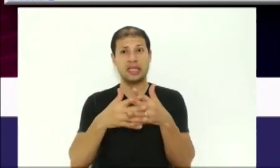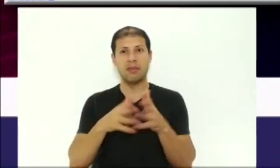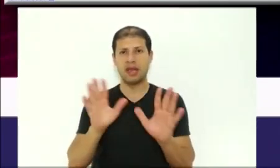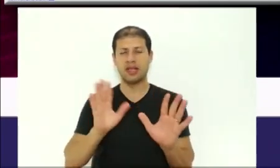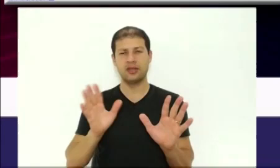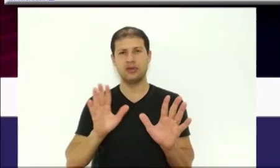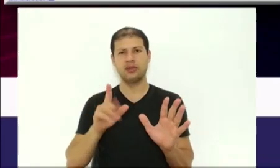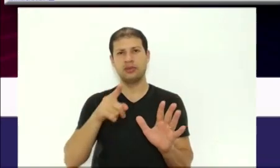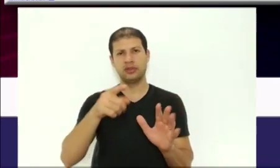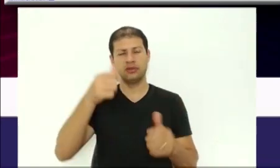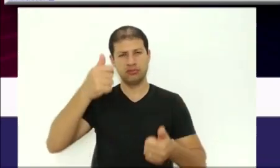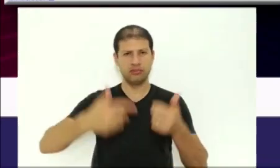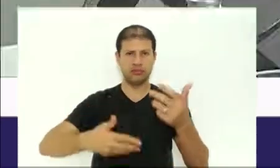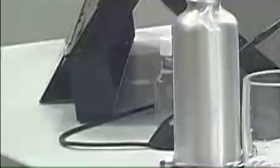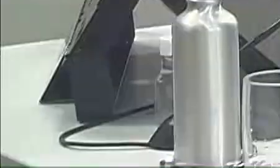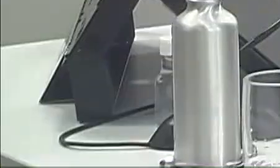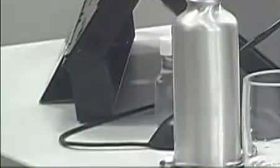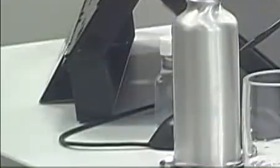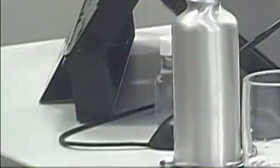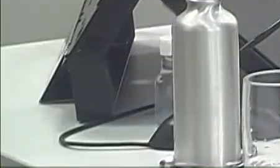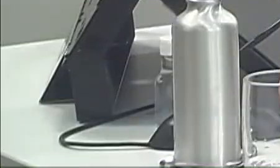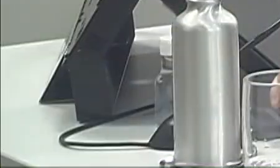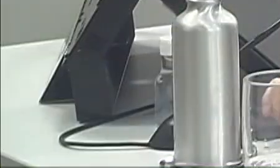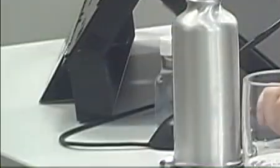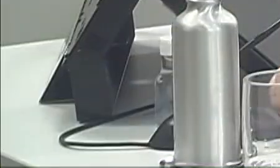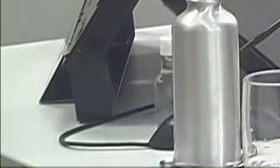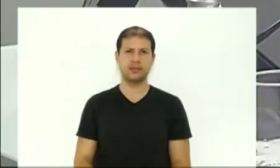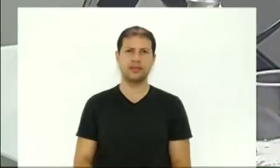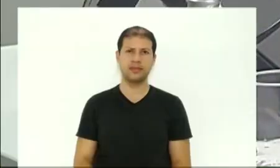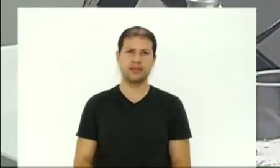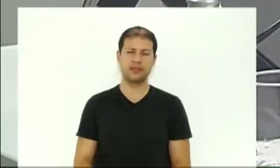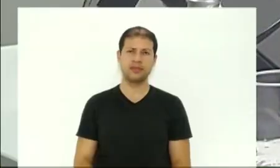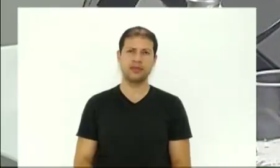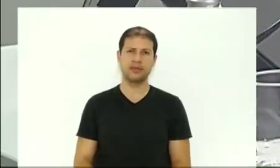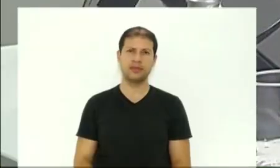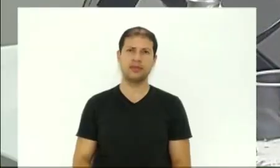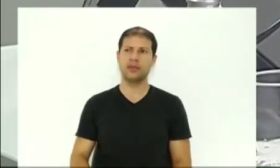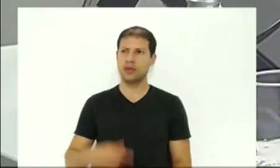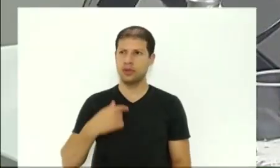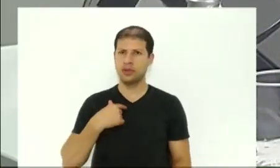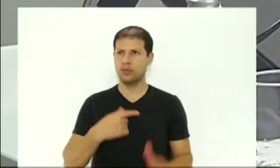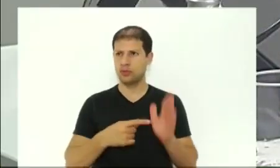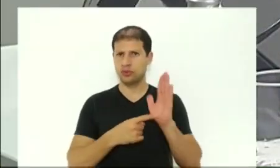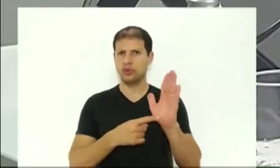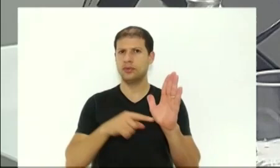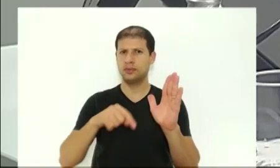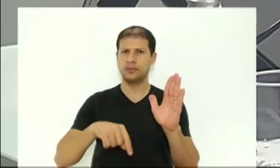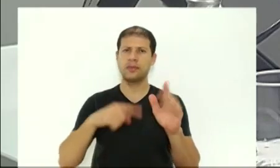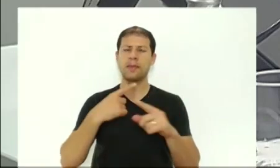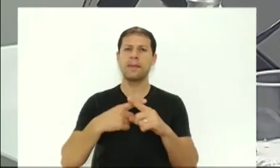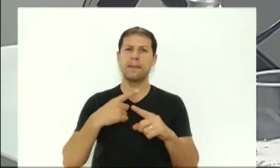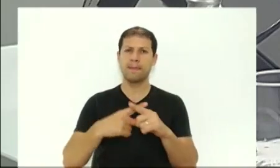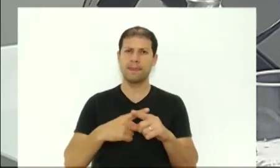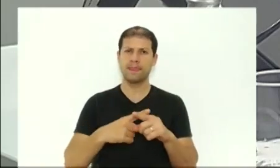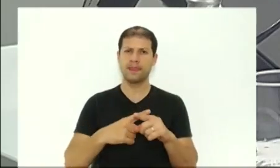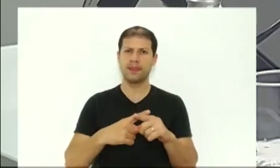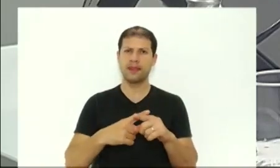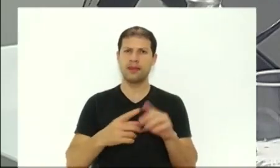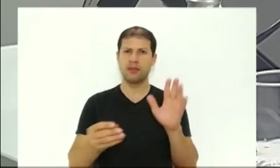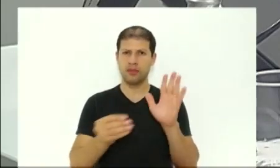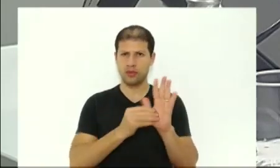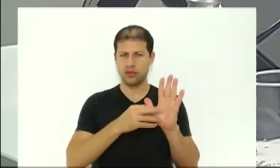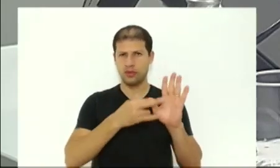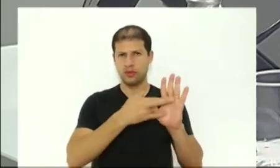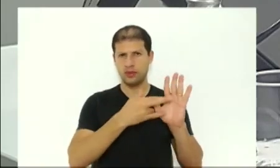sua mas sua é fala, né? Eu apresentei aqui, né, porque consta do nosso regimento que quando a